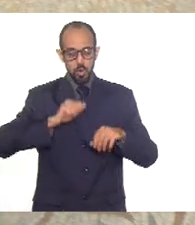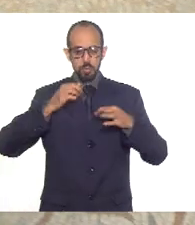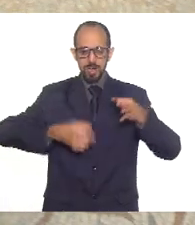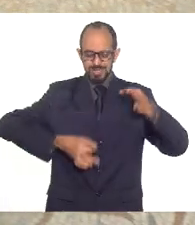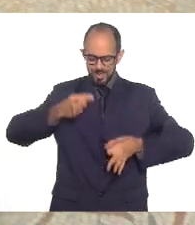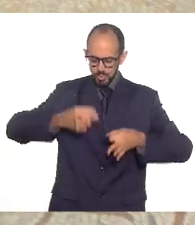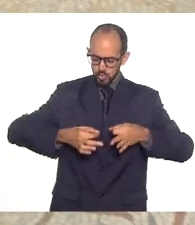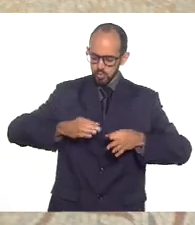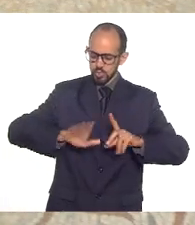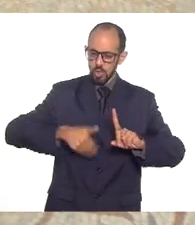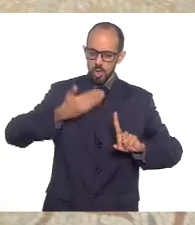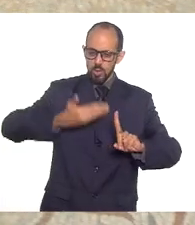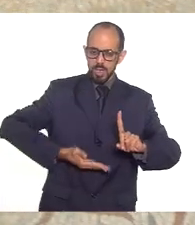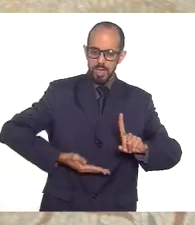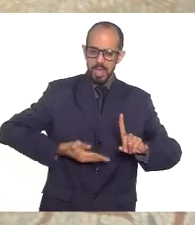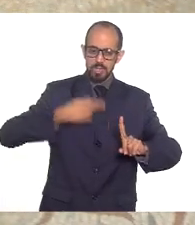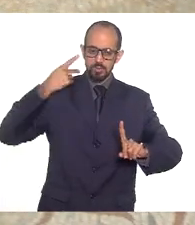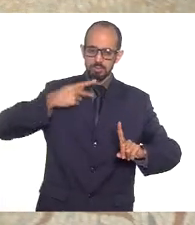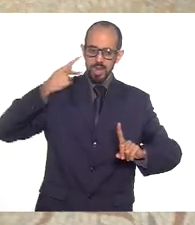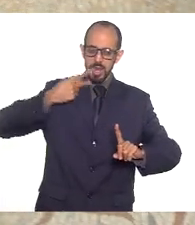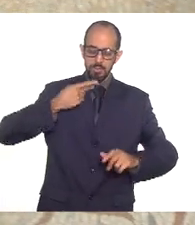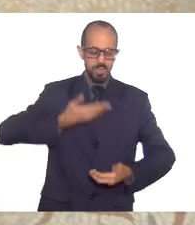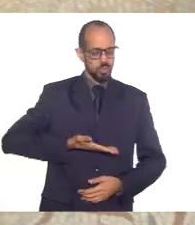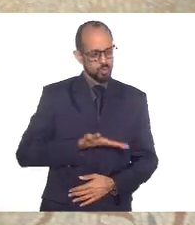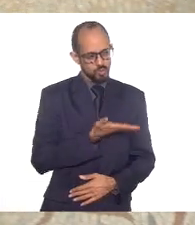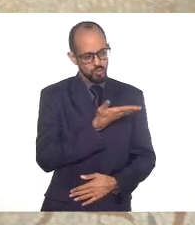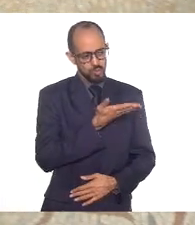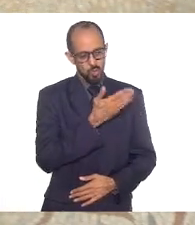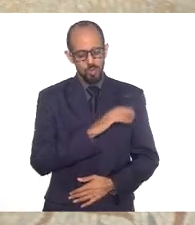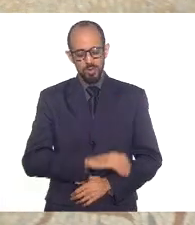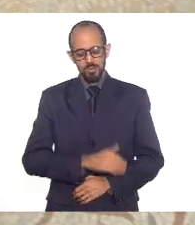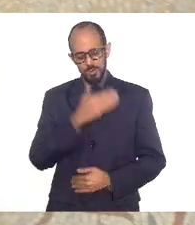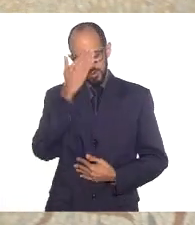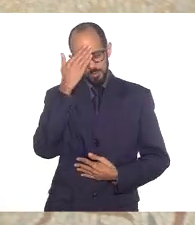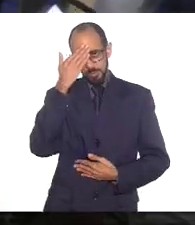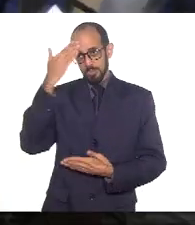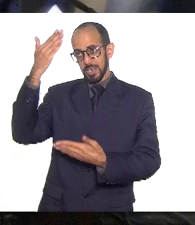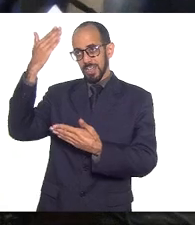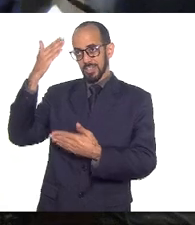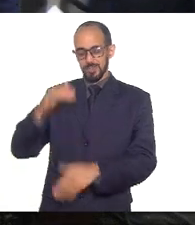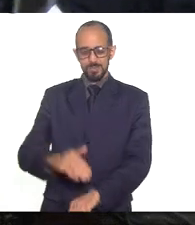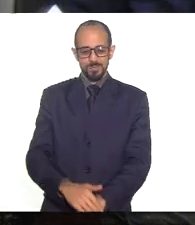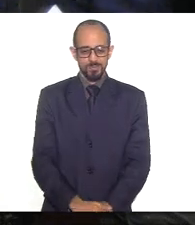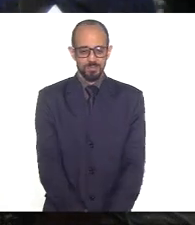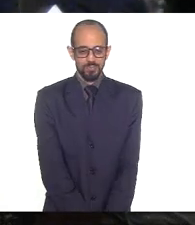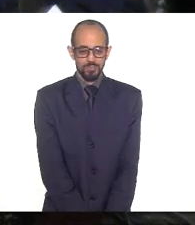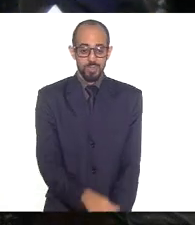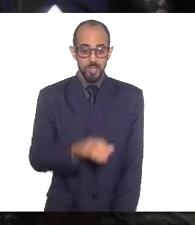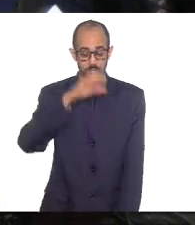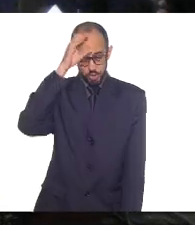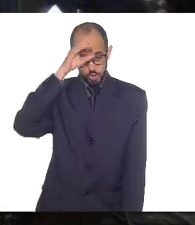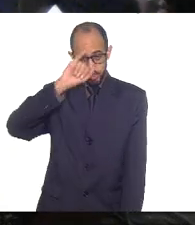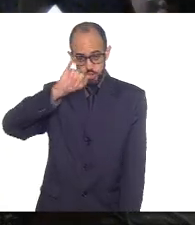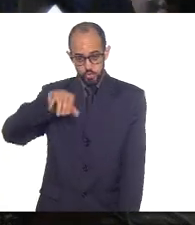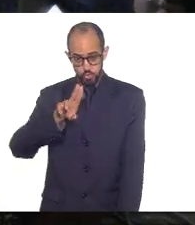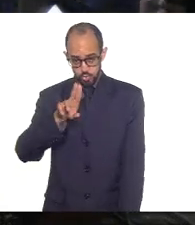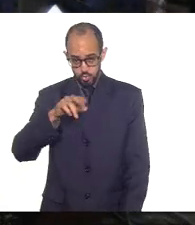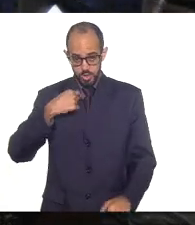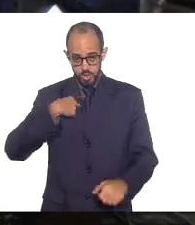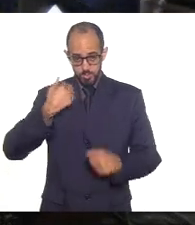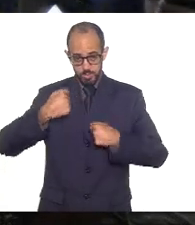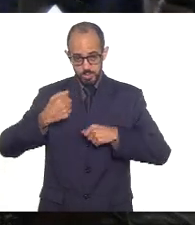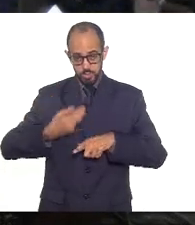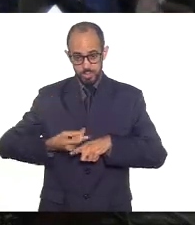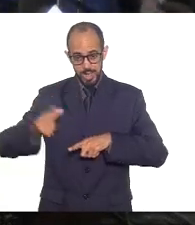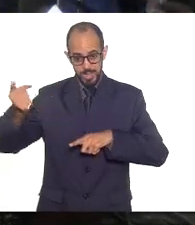justa homenagem desse Parlamento a vossa excelência bom Obrigado querida Deputado a tia Ju eu vou ter que